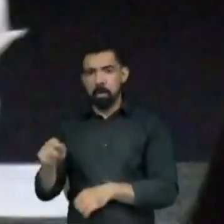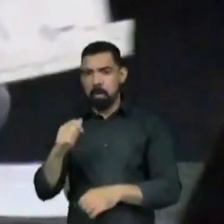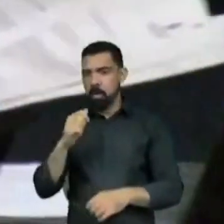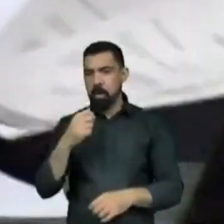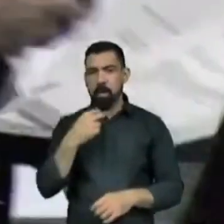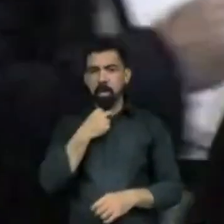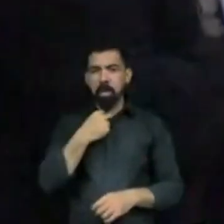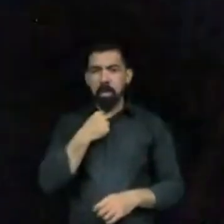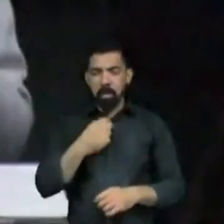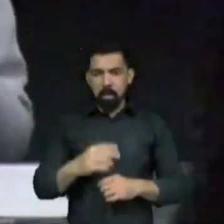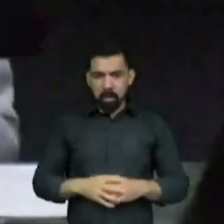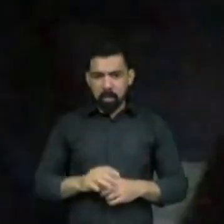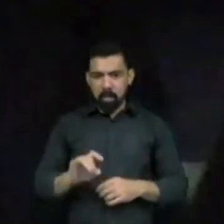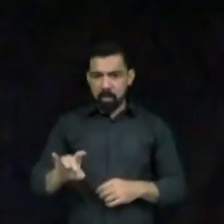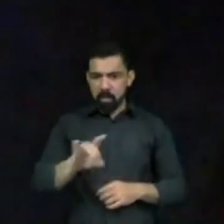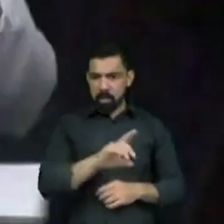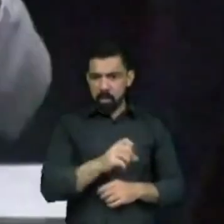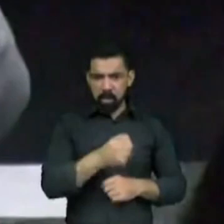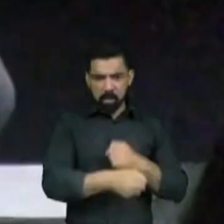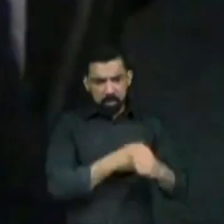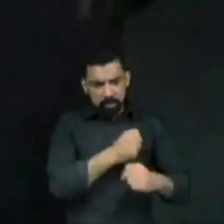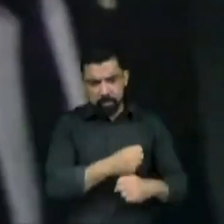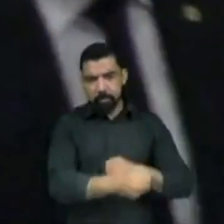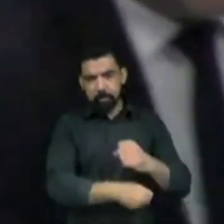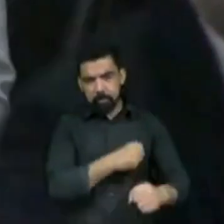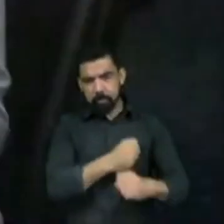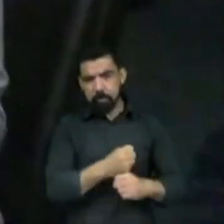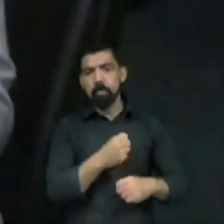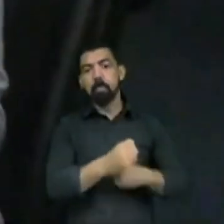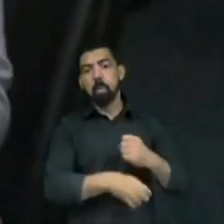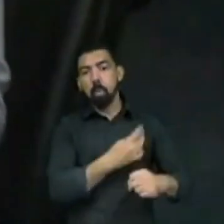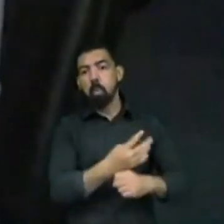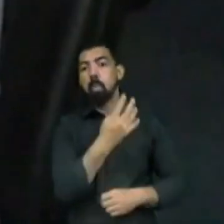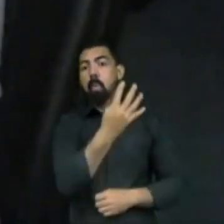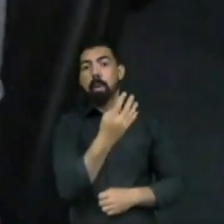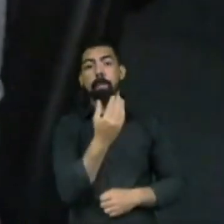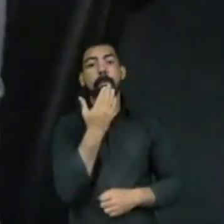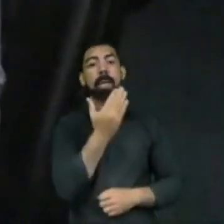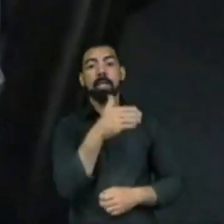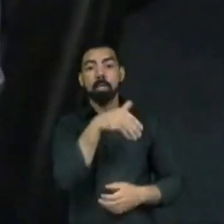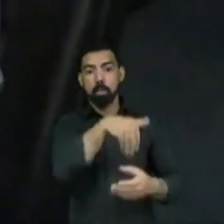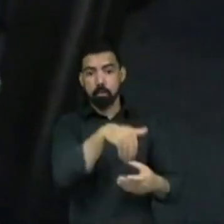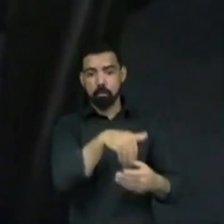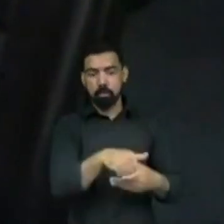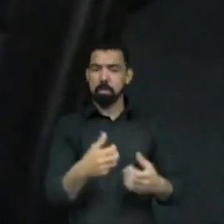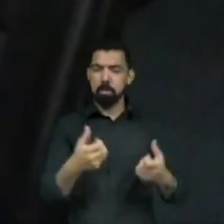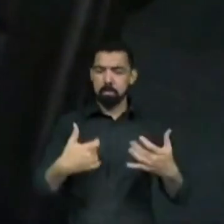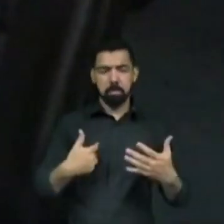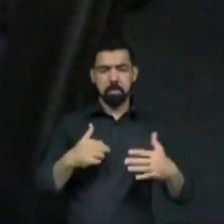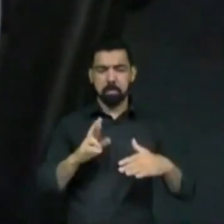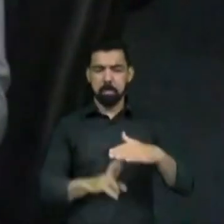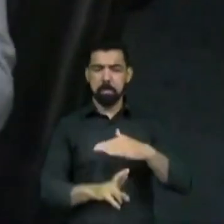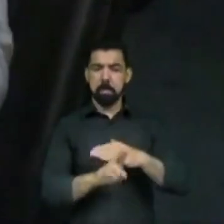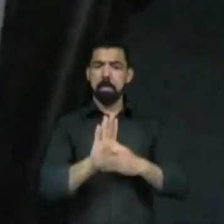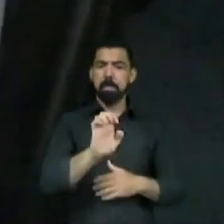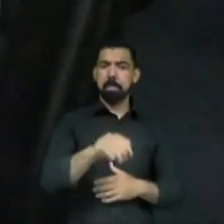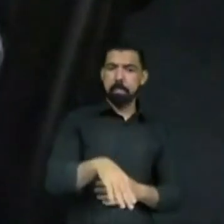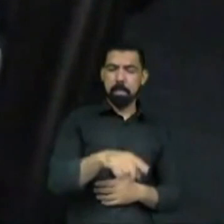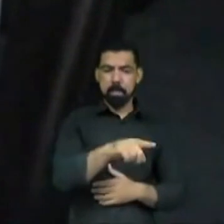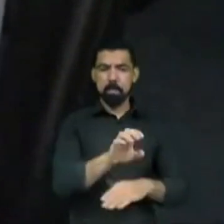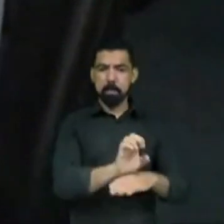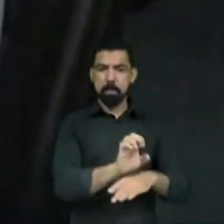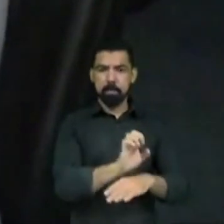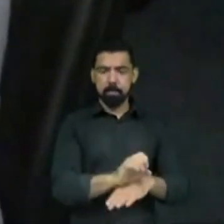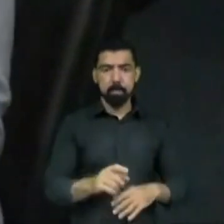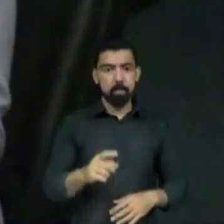cada 4 anos, sai atrás de voto, sai atrás de dizer que representou bem o seu voto.